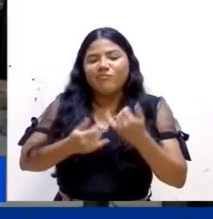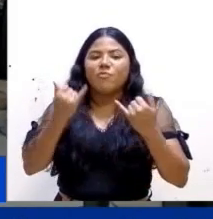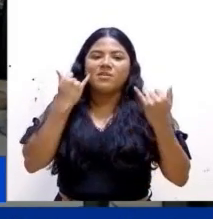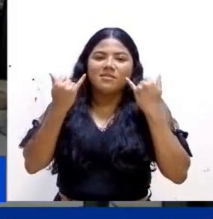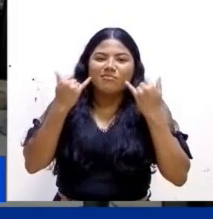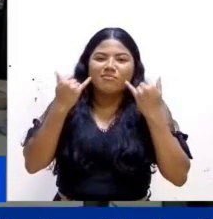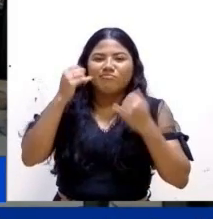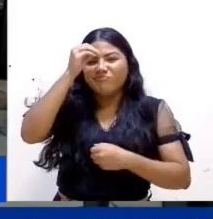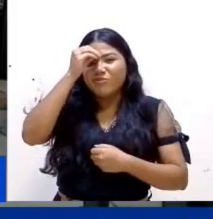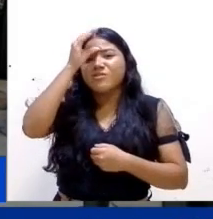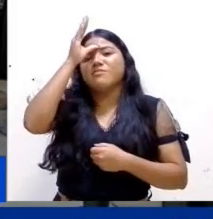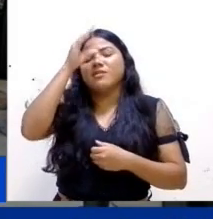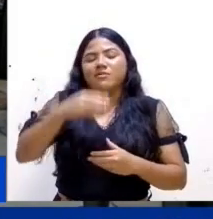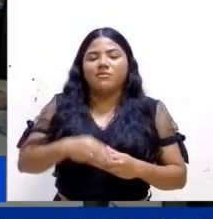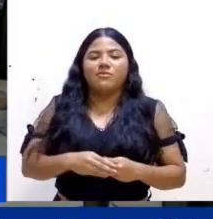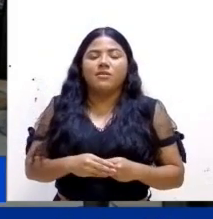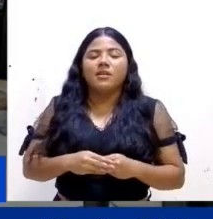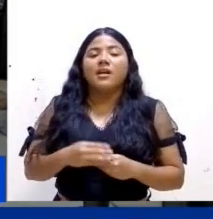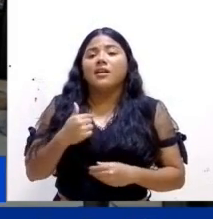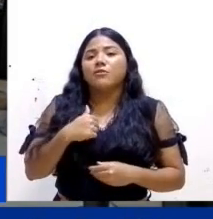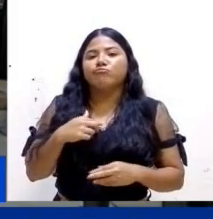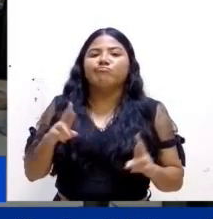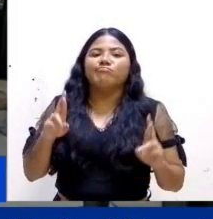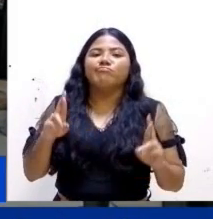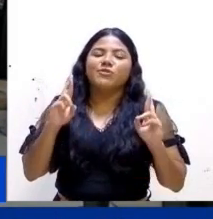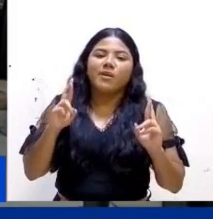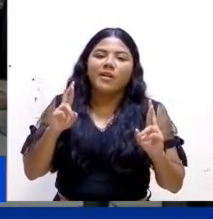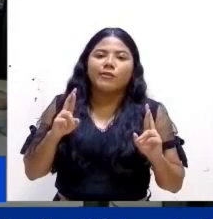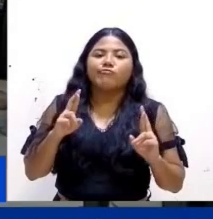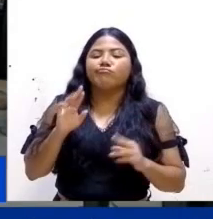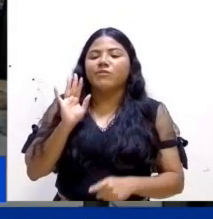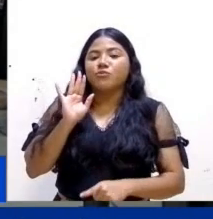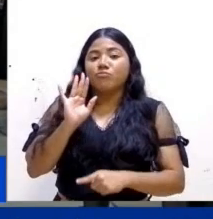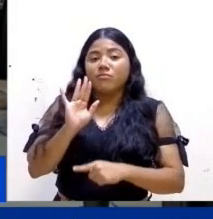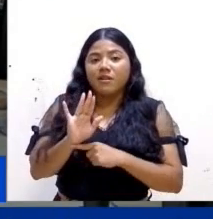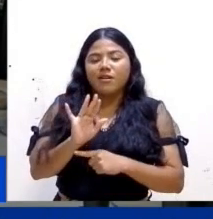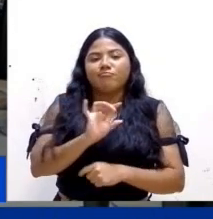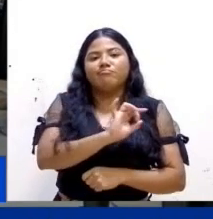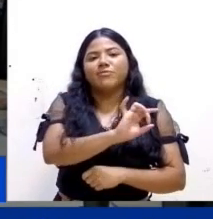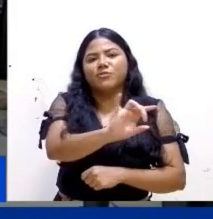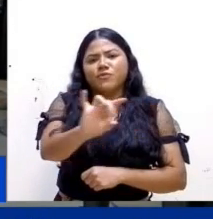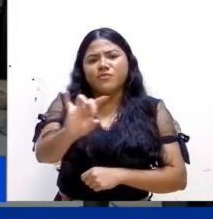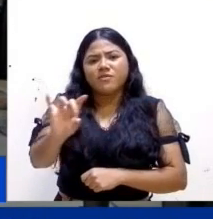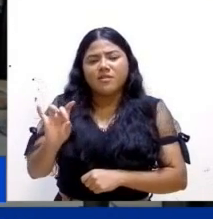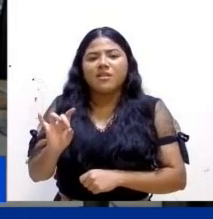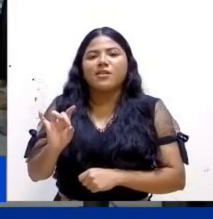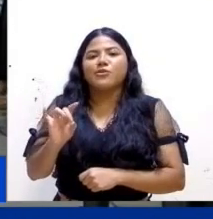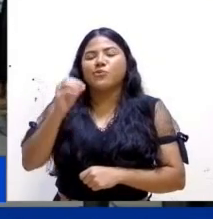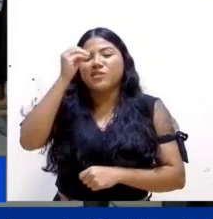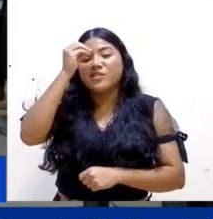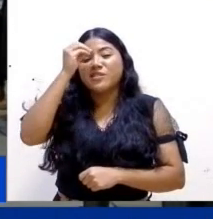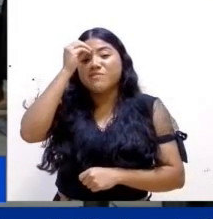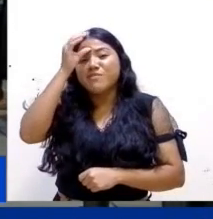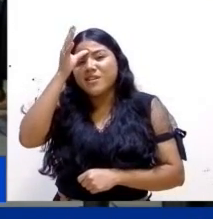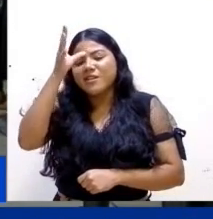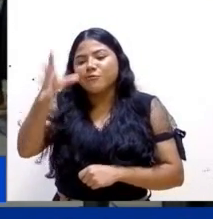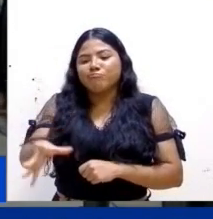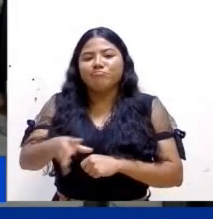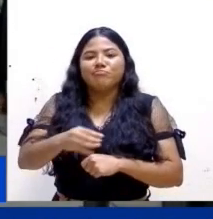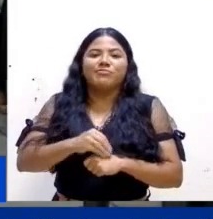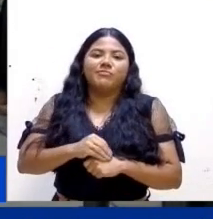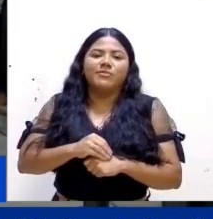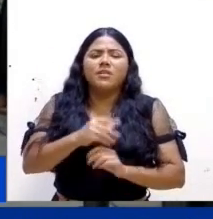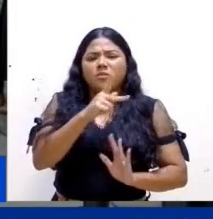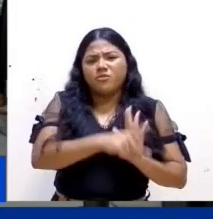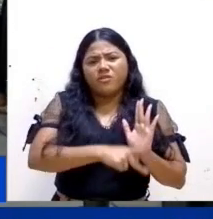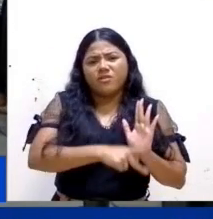Eu espero, sinceramente, ter contribuído com essa construção, com esse momento, esse projeto